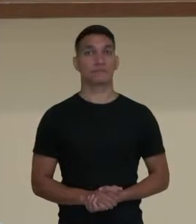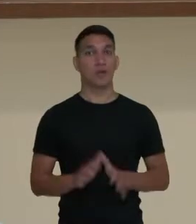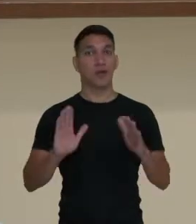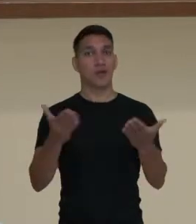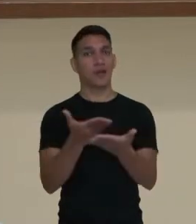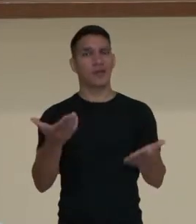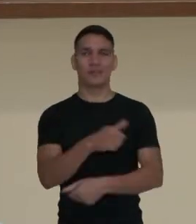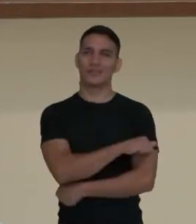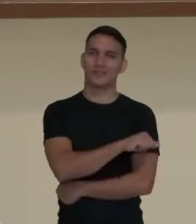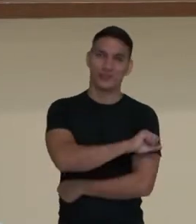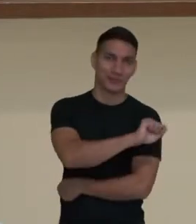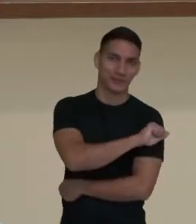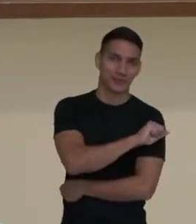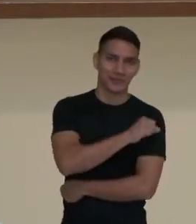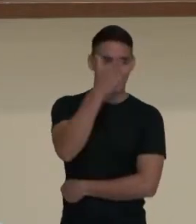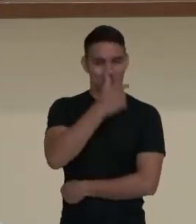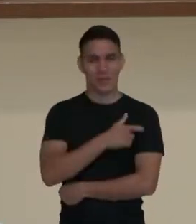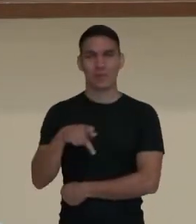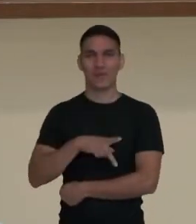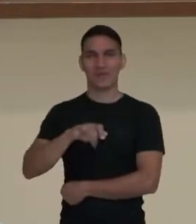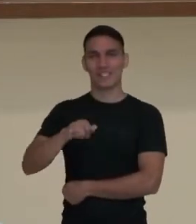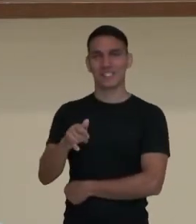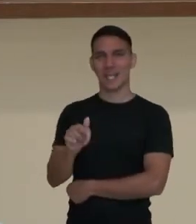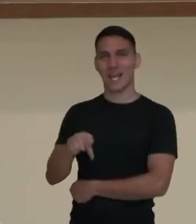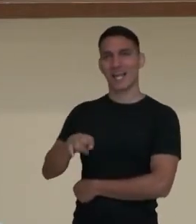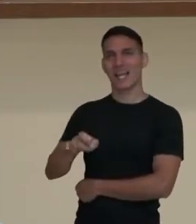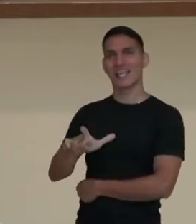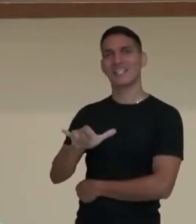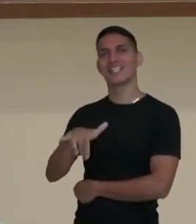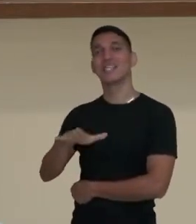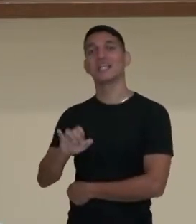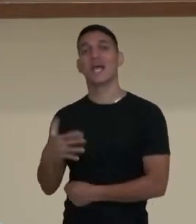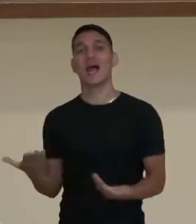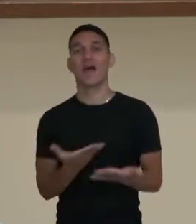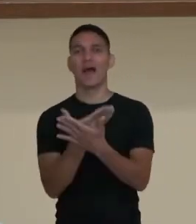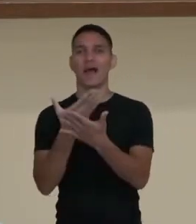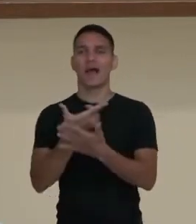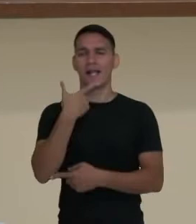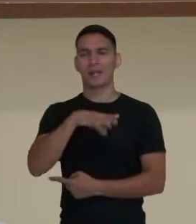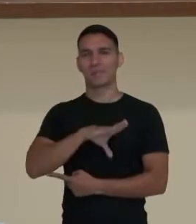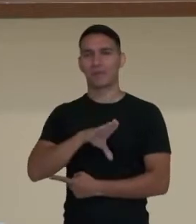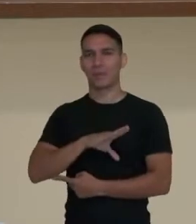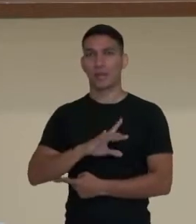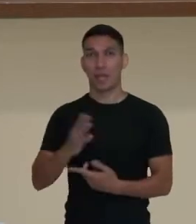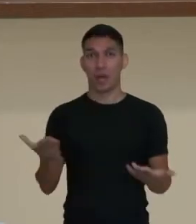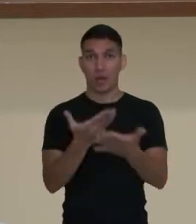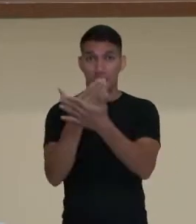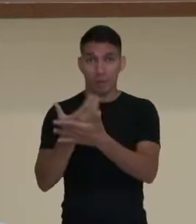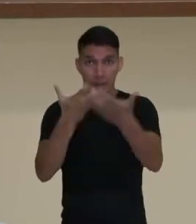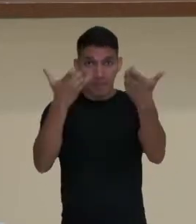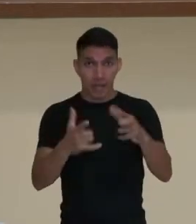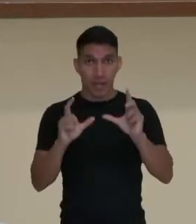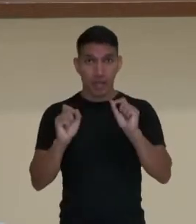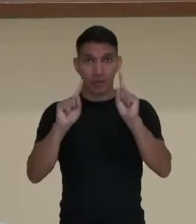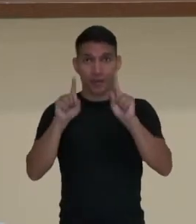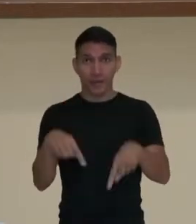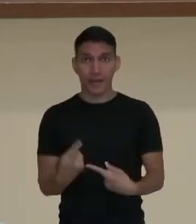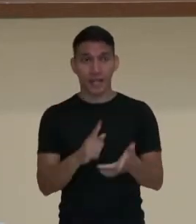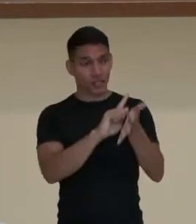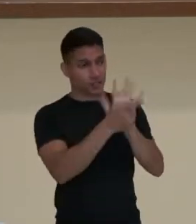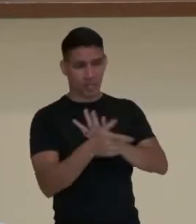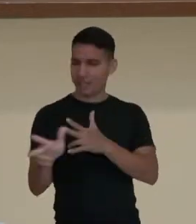Olá, alunos do 8º ano, eu sou a professora Jaqueline, essa é a nossa aula de língua portuguesa. Na aula de hoje vamos falar sobre o